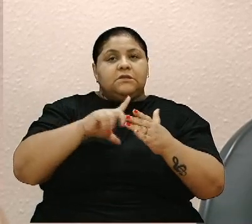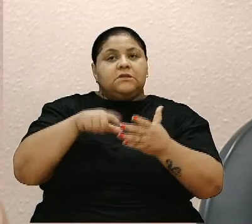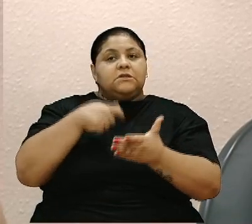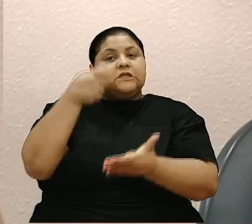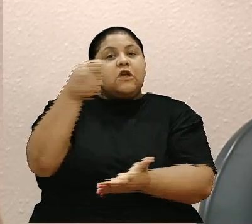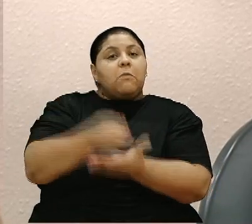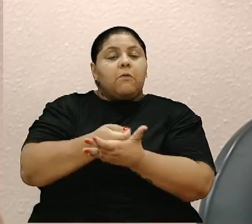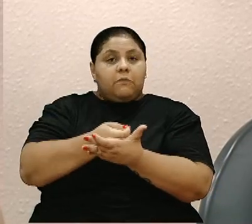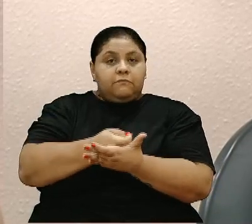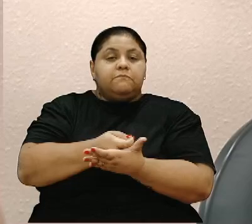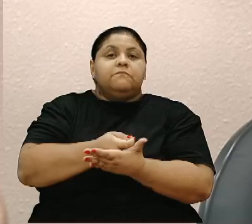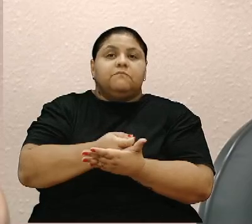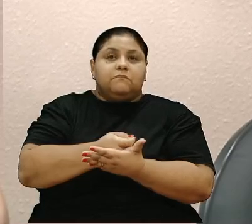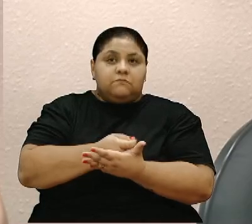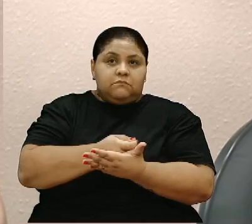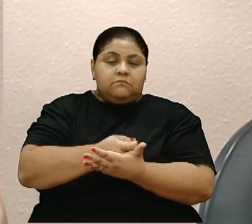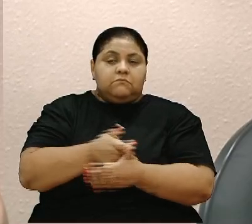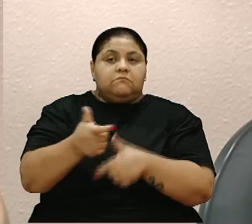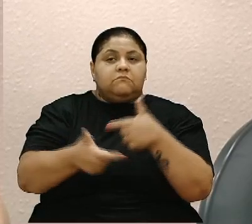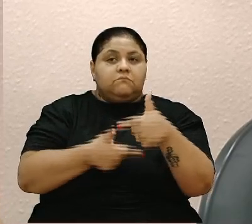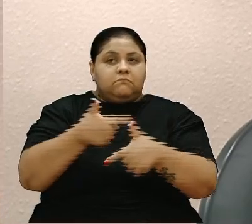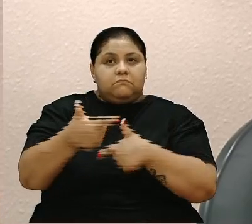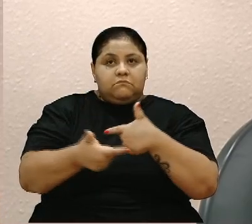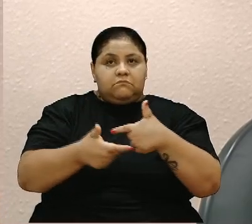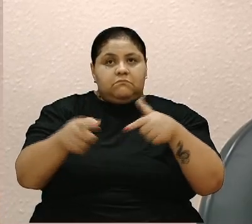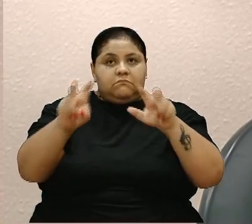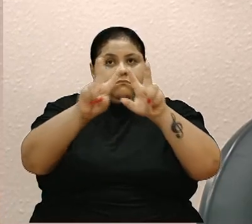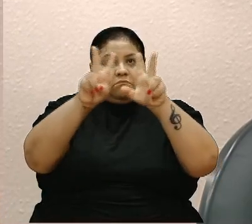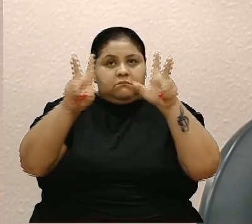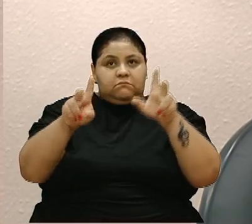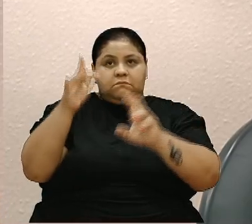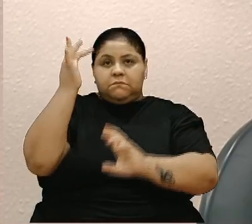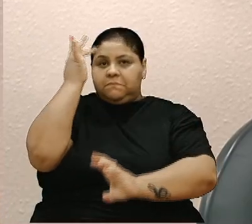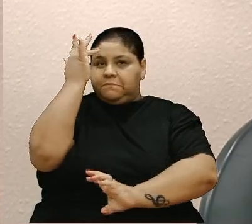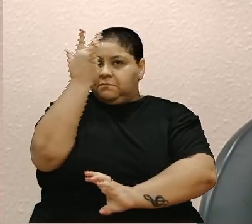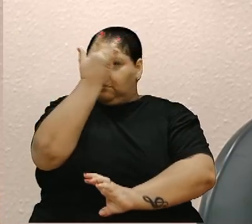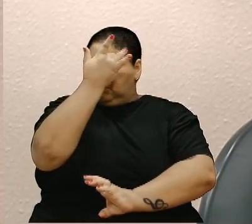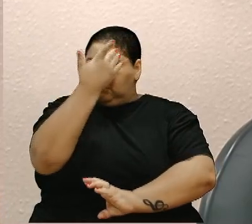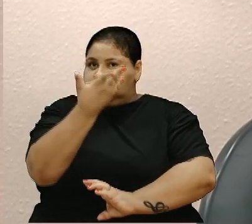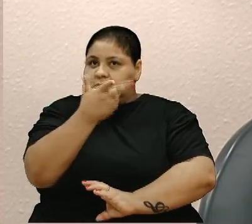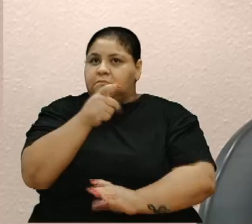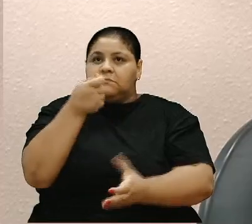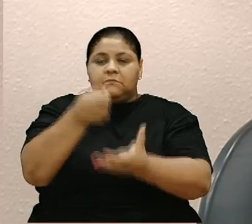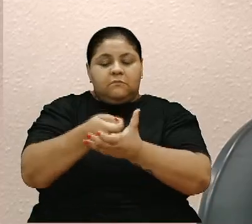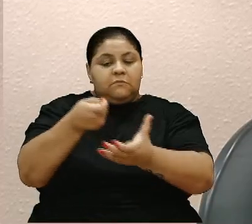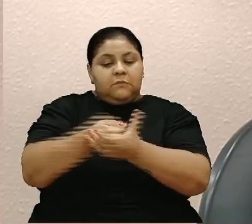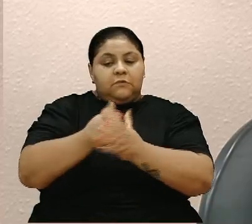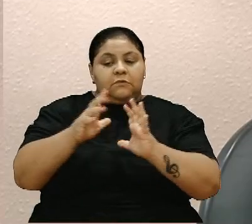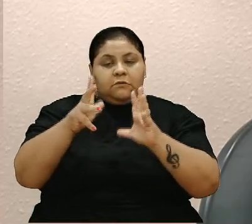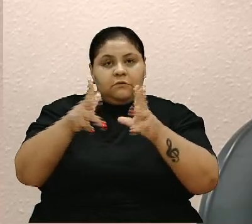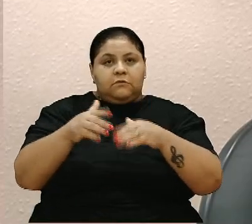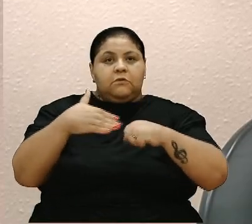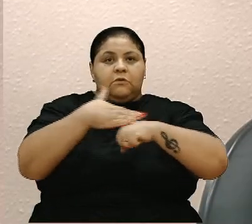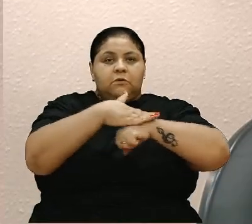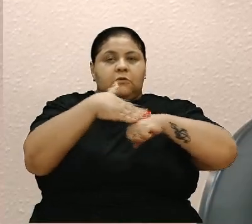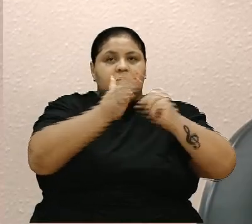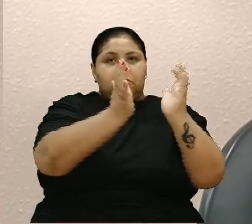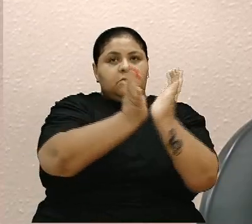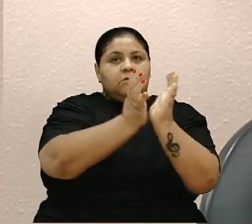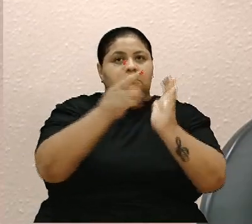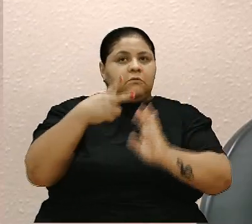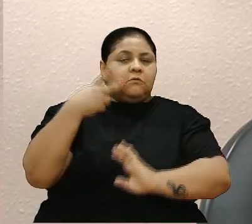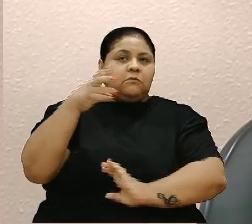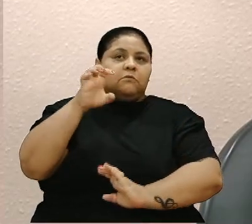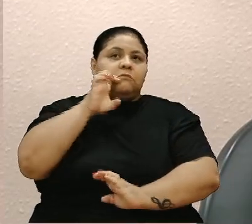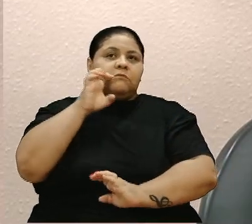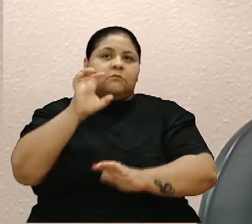obrigação de trabalhar com o tema da saúde mental. É uma obrigação de todos nós. Conversava com a colega vereadora Estela, que é a